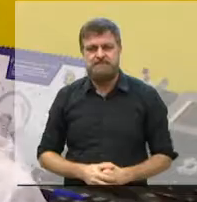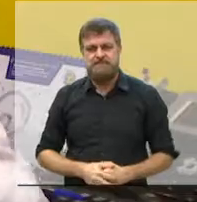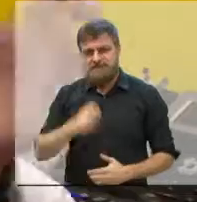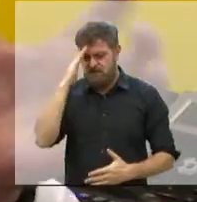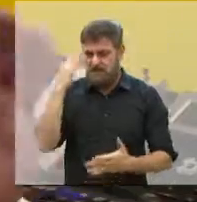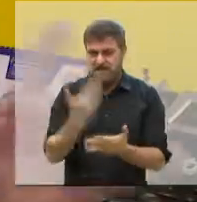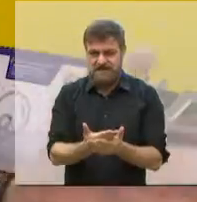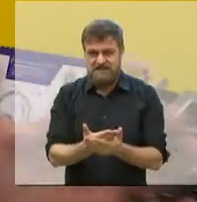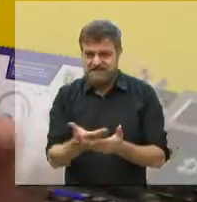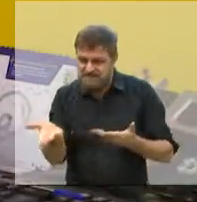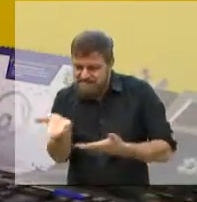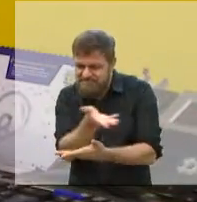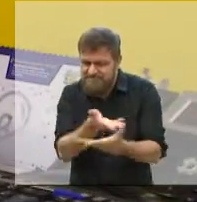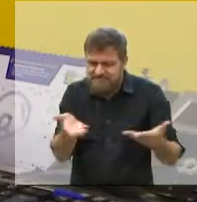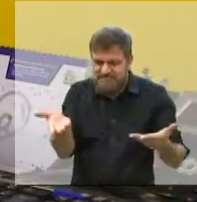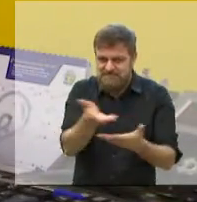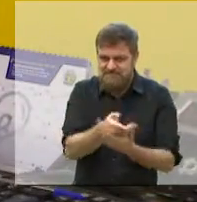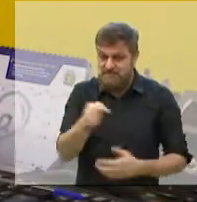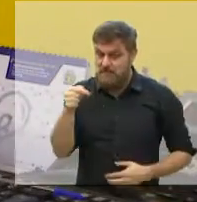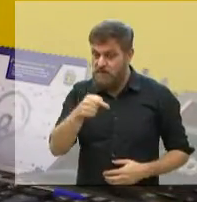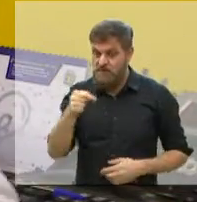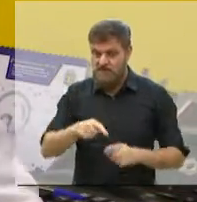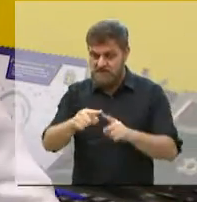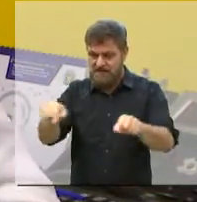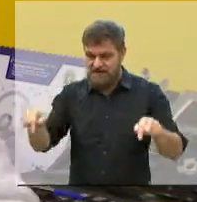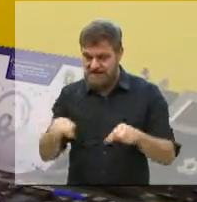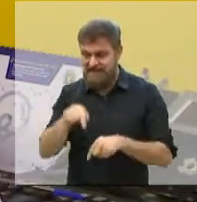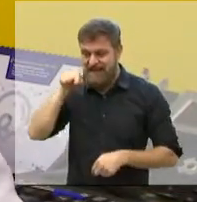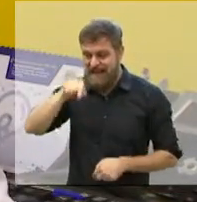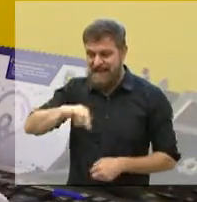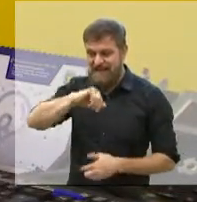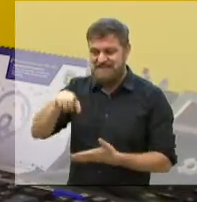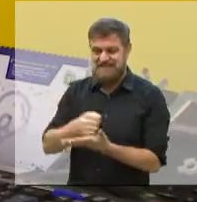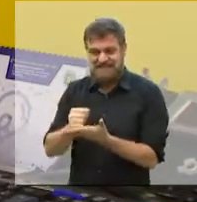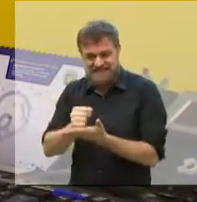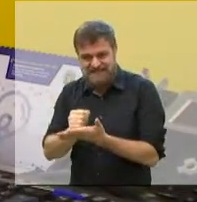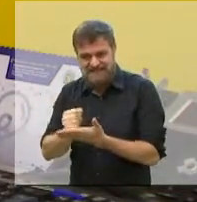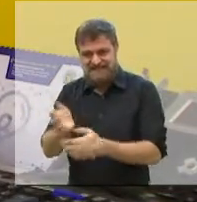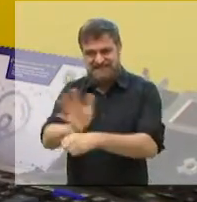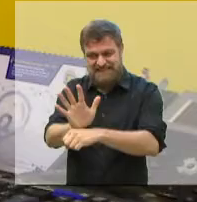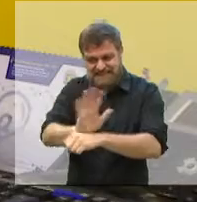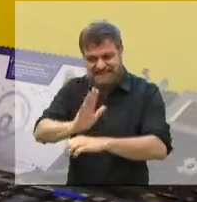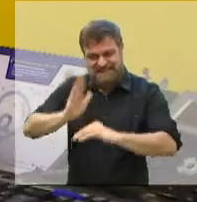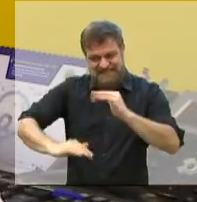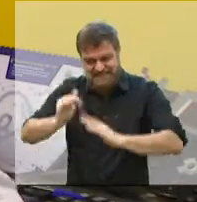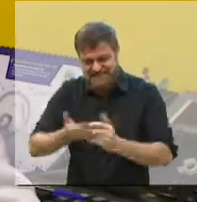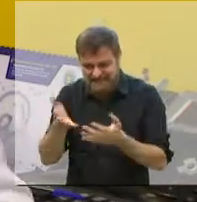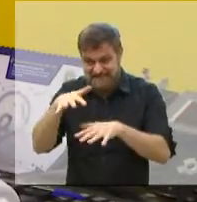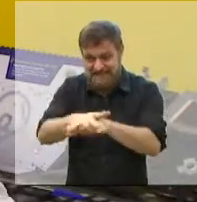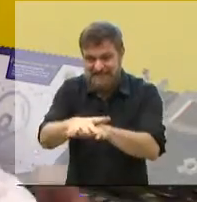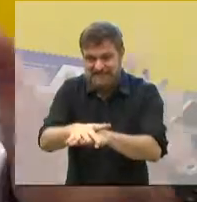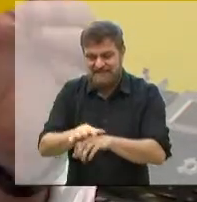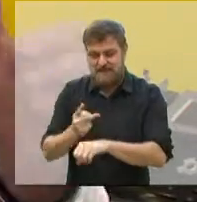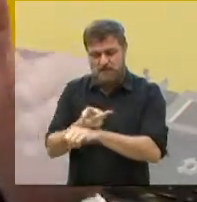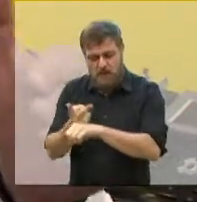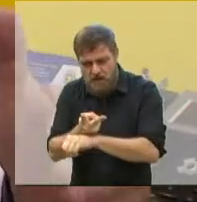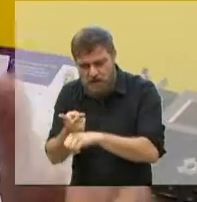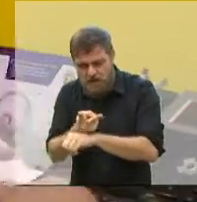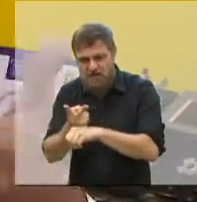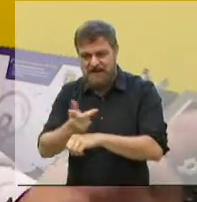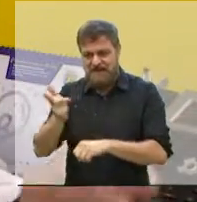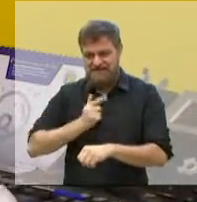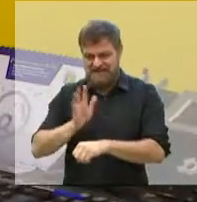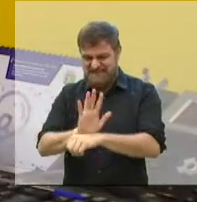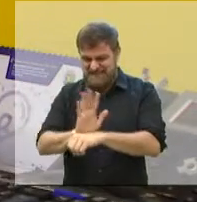não começam a trocar umas informações, falar, ó, tem um moço lá na Câmara que gosta desse tipo de atividade. Vamos procurar ele, vamos colocar esse